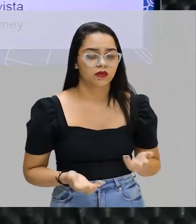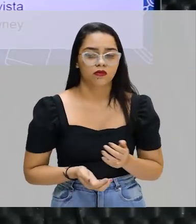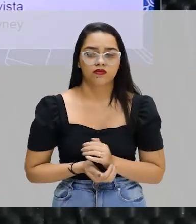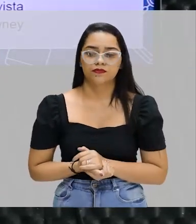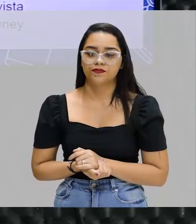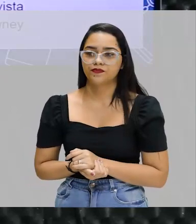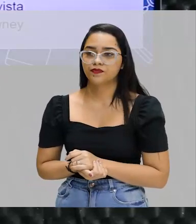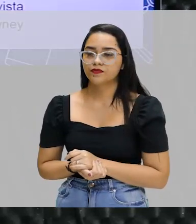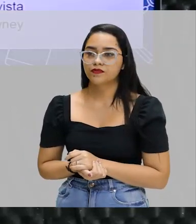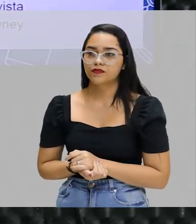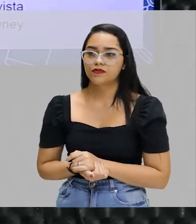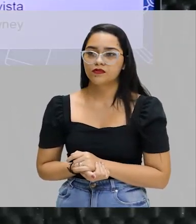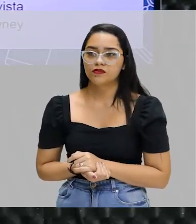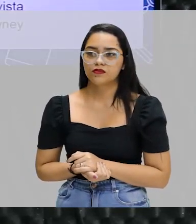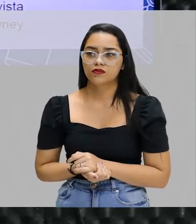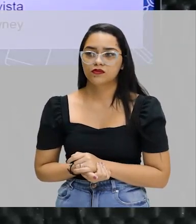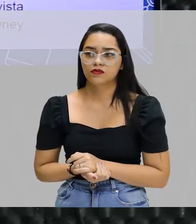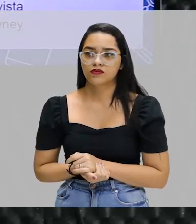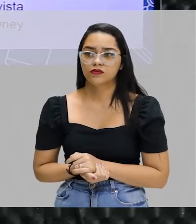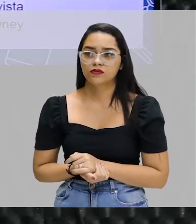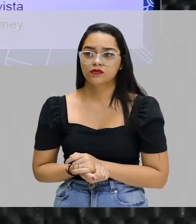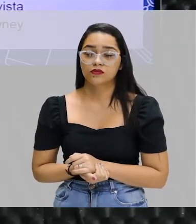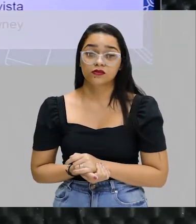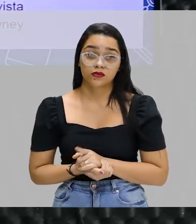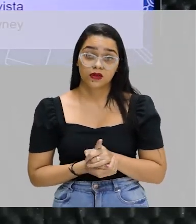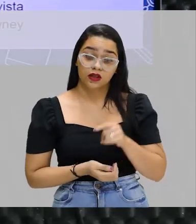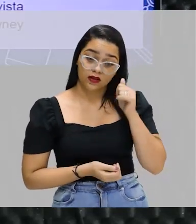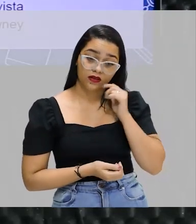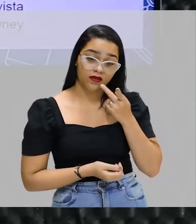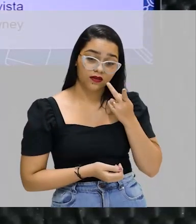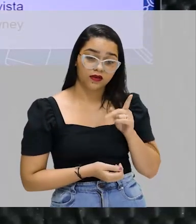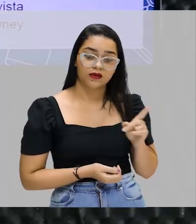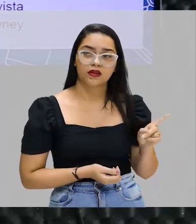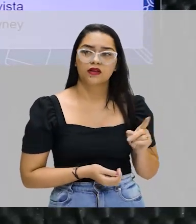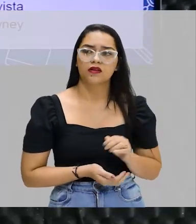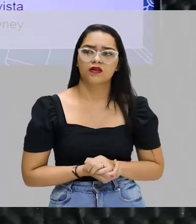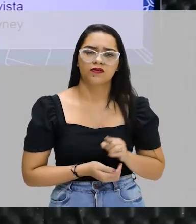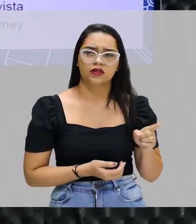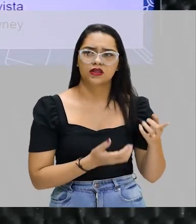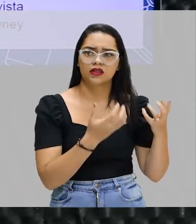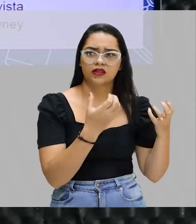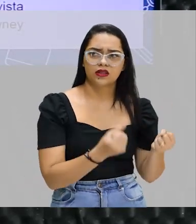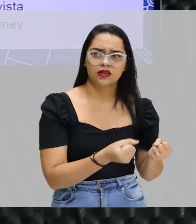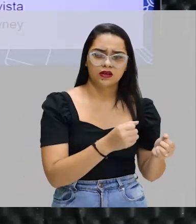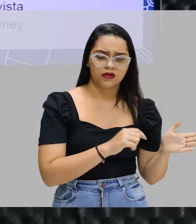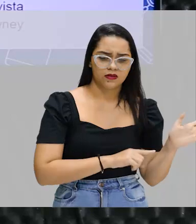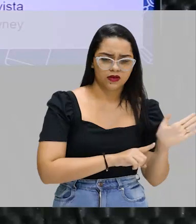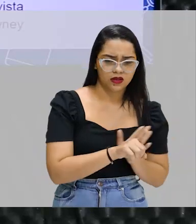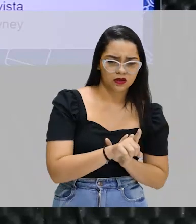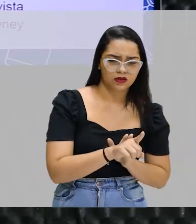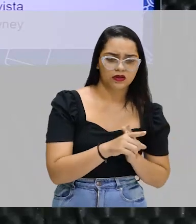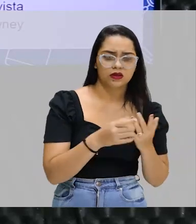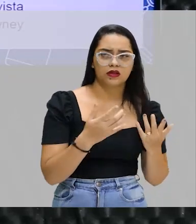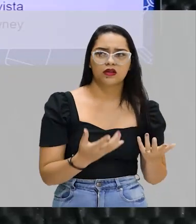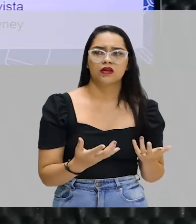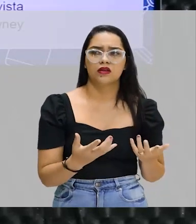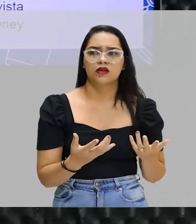get the existential question. Você, ela falando para o colega dela, você recebe uma pergunta ou uma